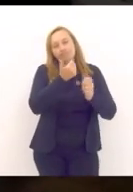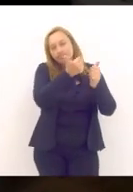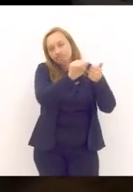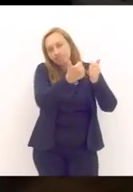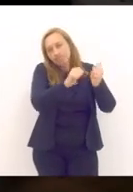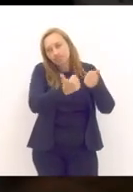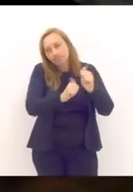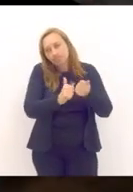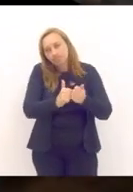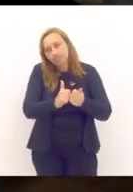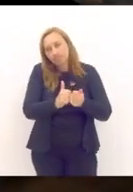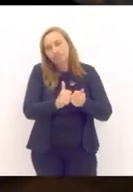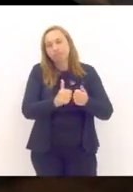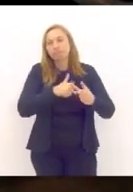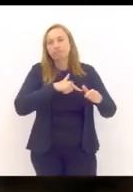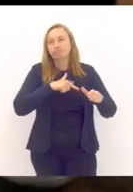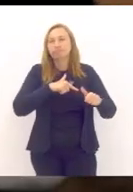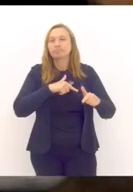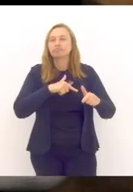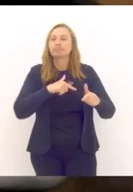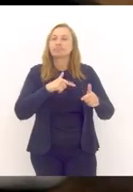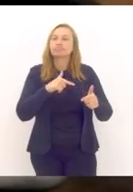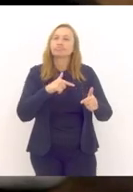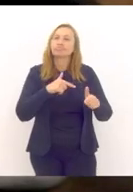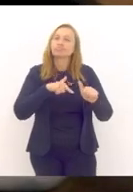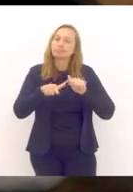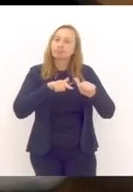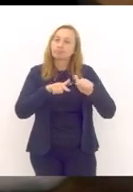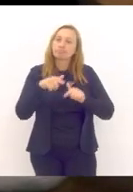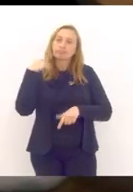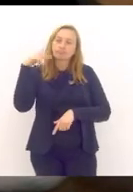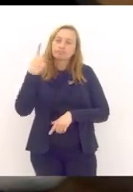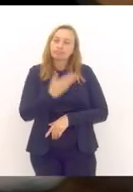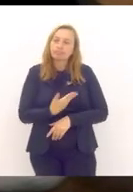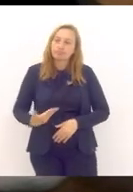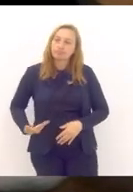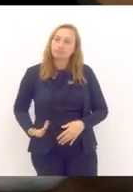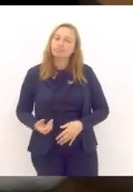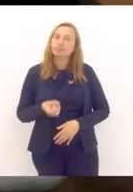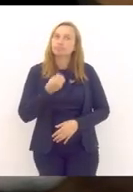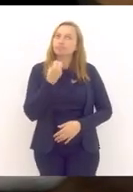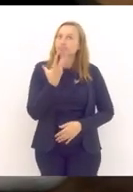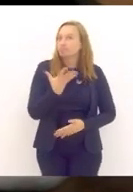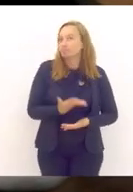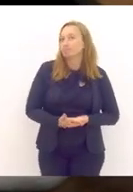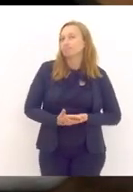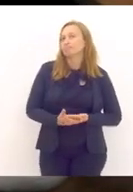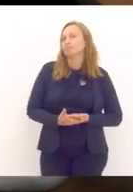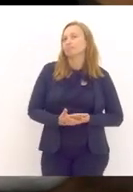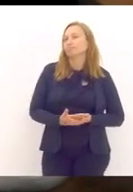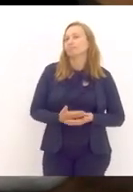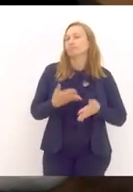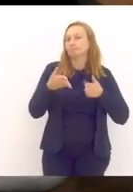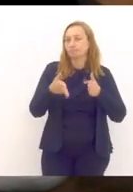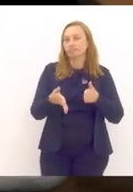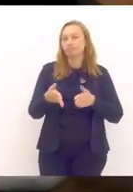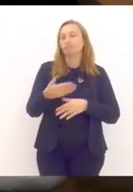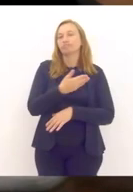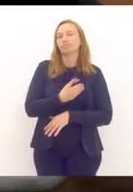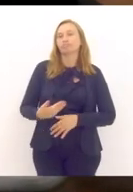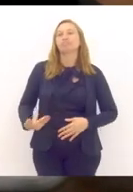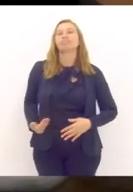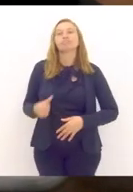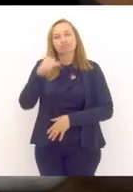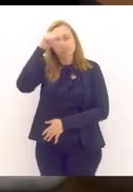a execução das políticas públicas que vêm sendo muito bem direcionadas pelo governador